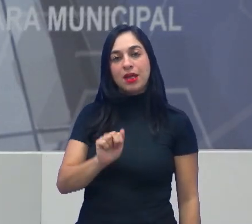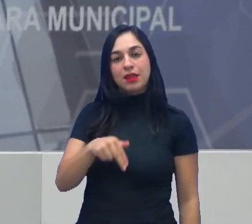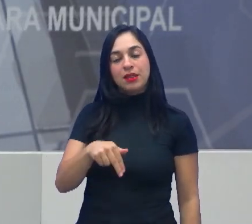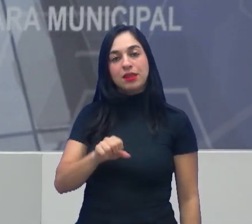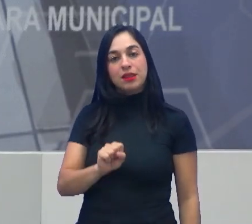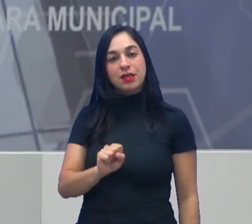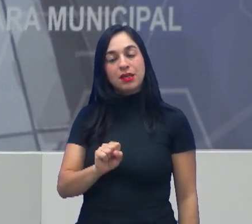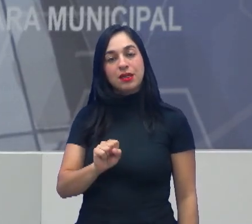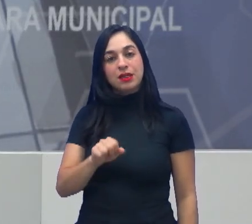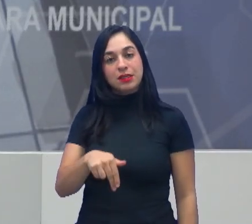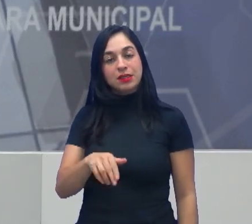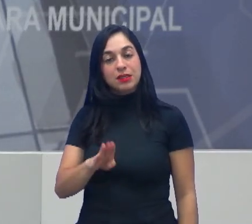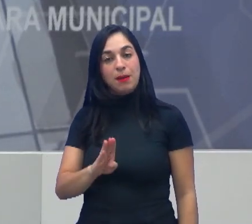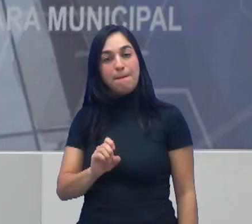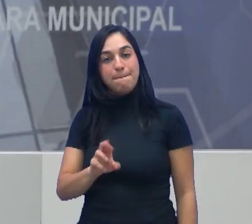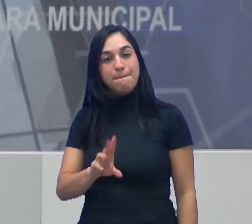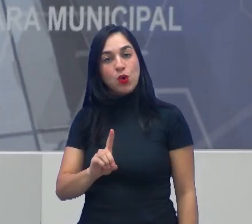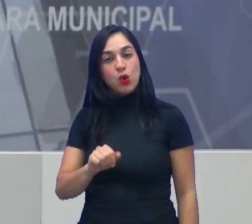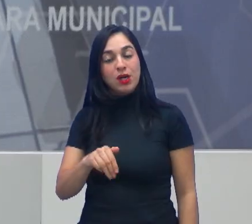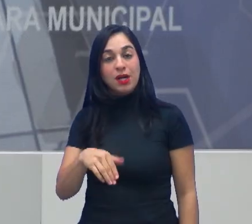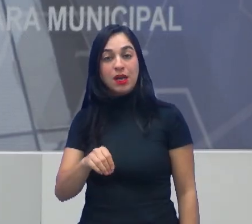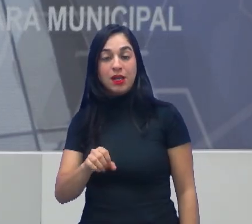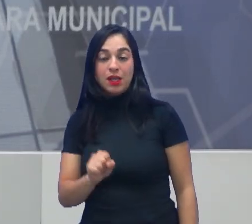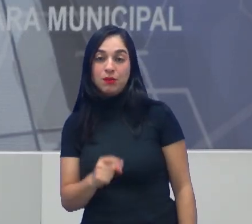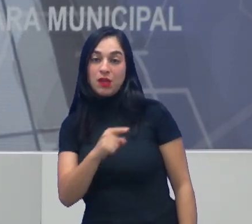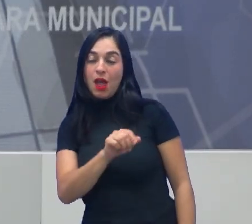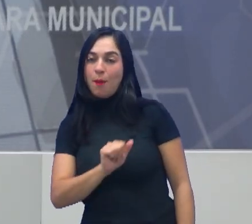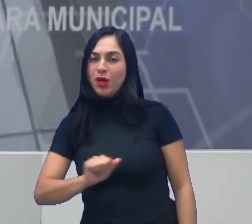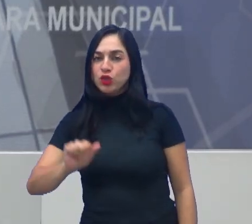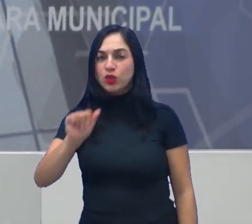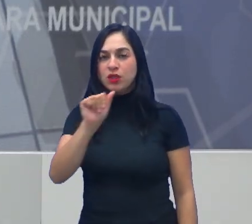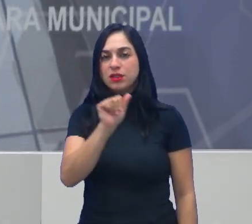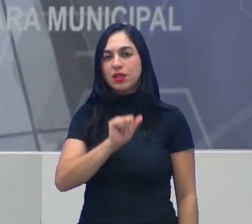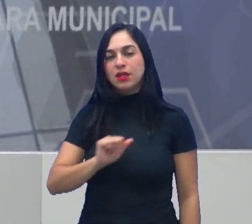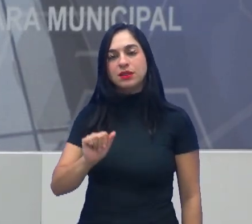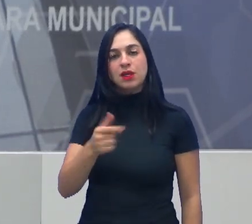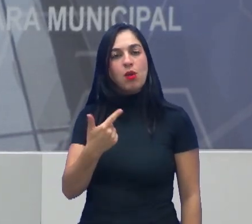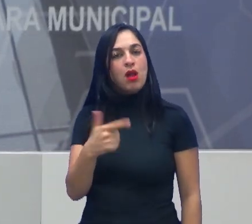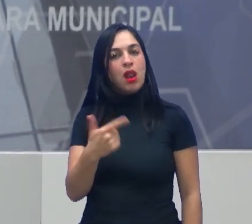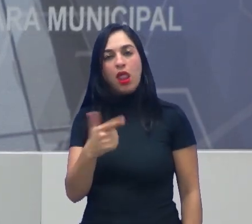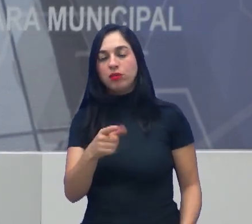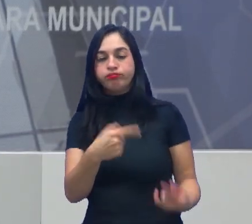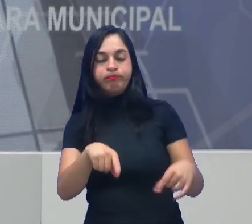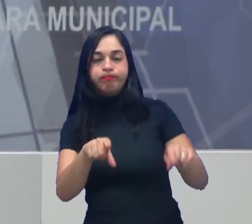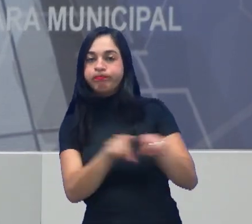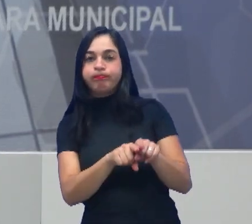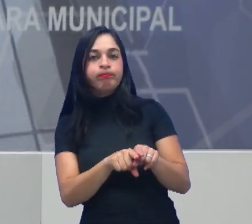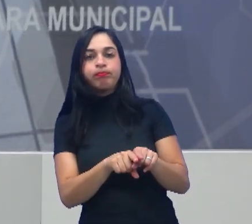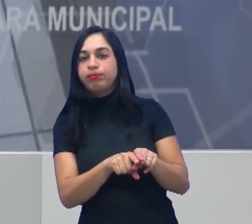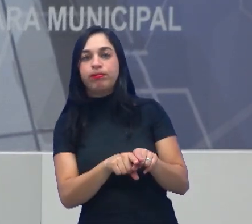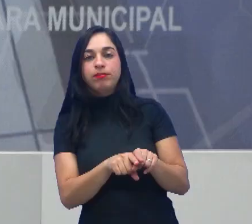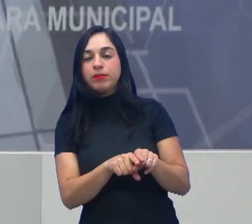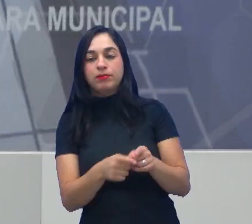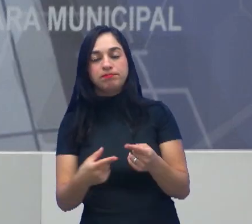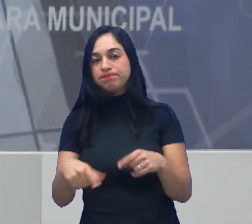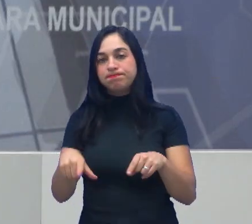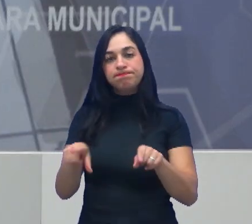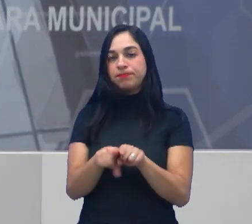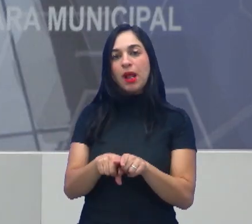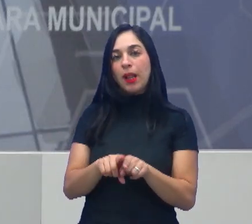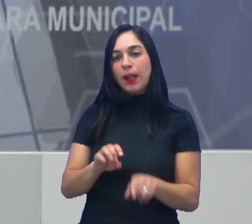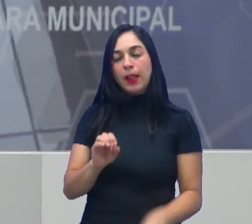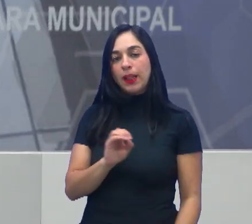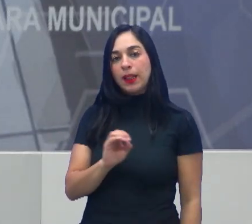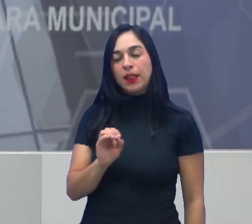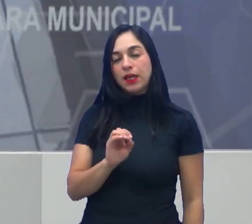uma associação que não tem caráter público, não possui convênio com entidades públicas, né,